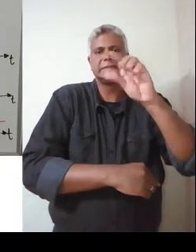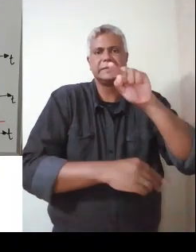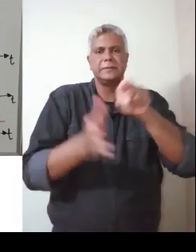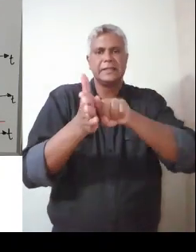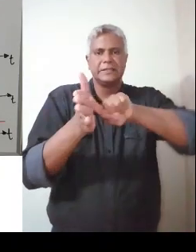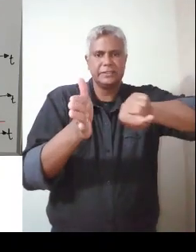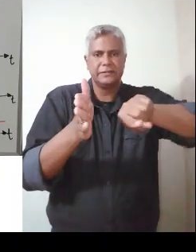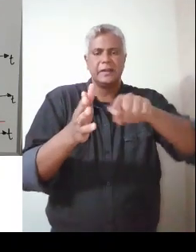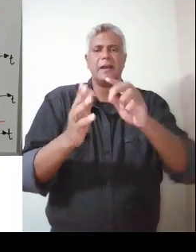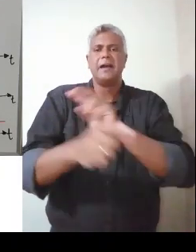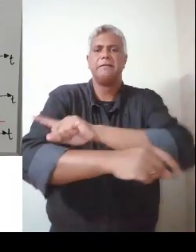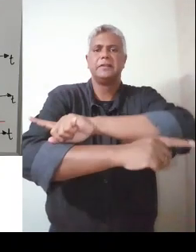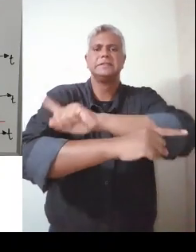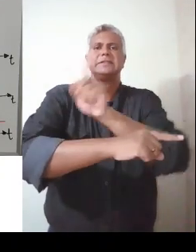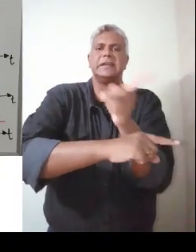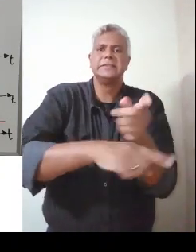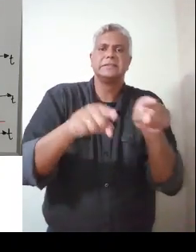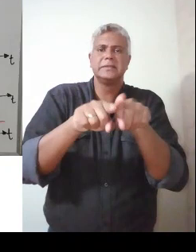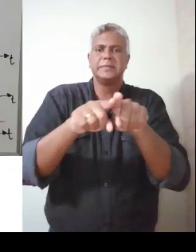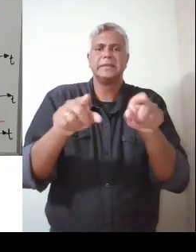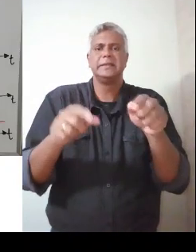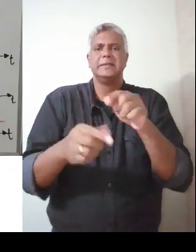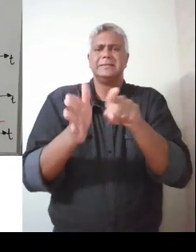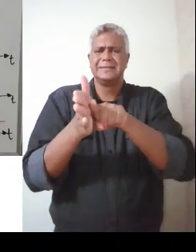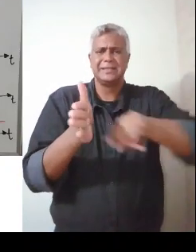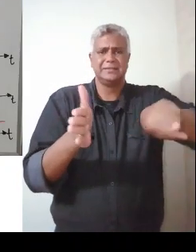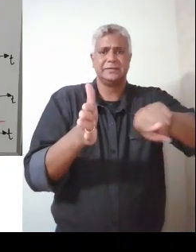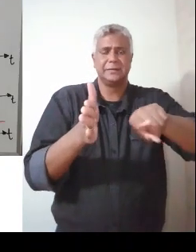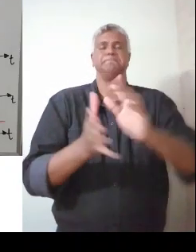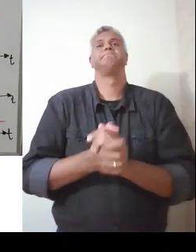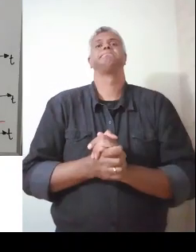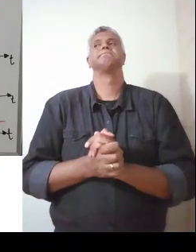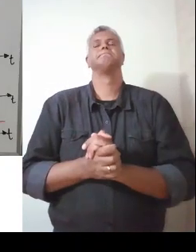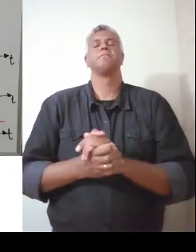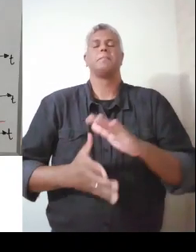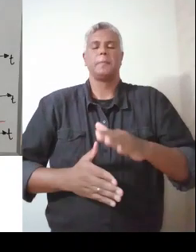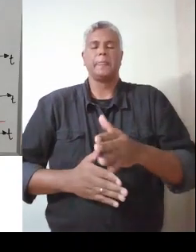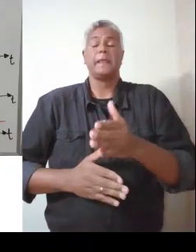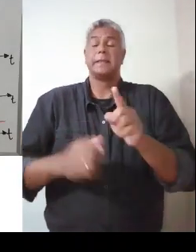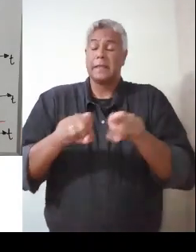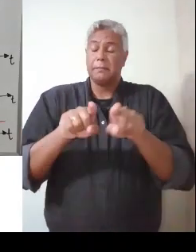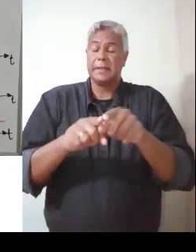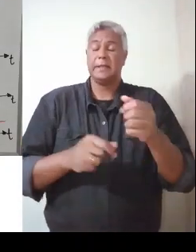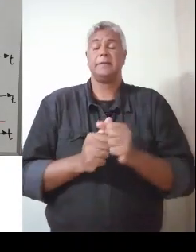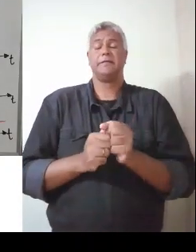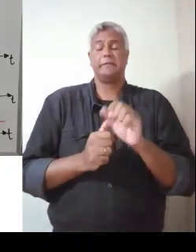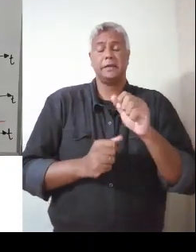Outra forma de nós enxergarmos isso é analisando o comportamento da posição com o passar do